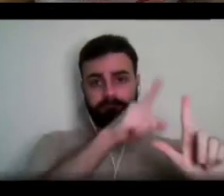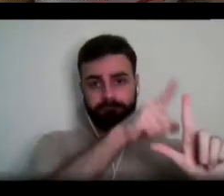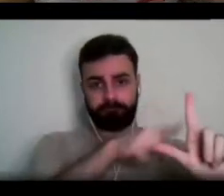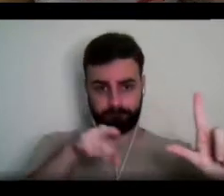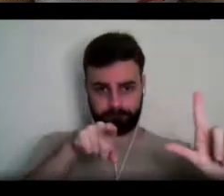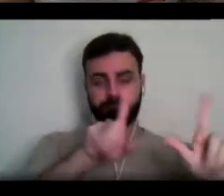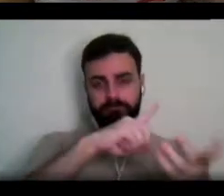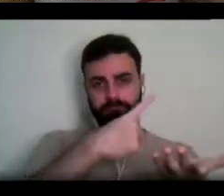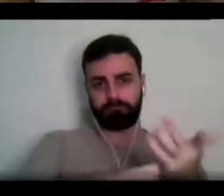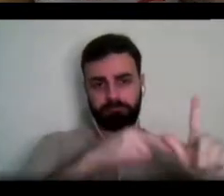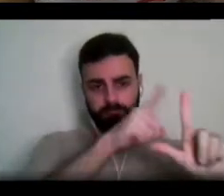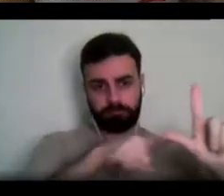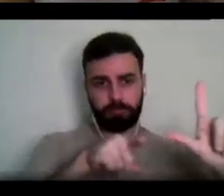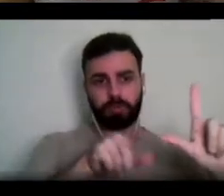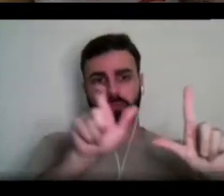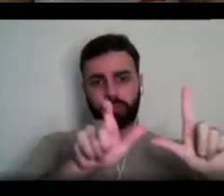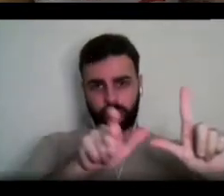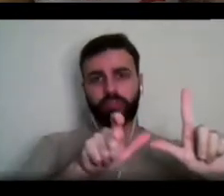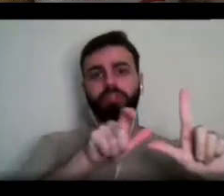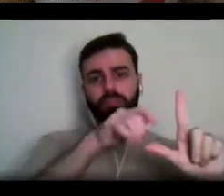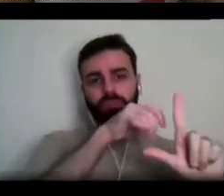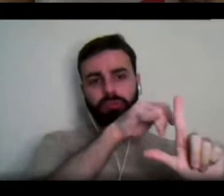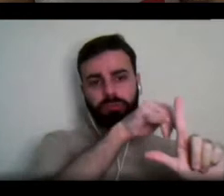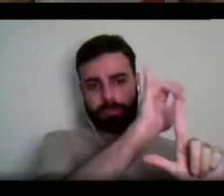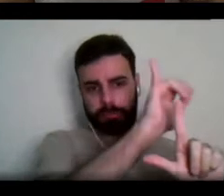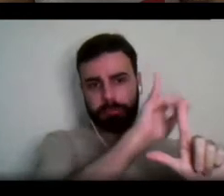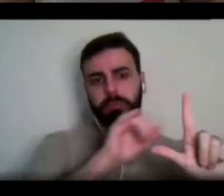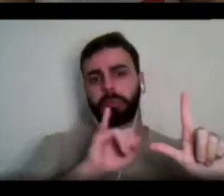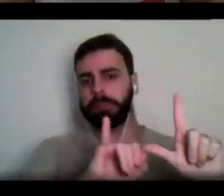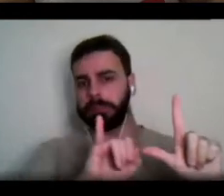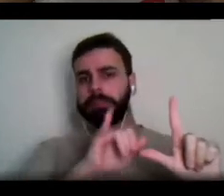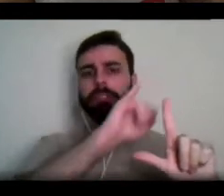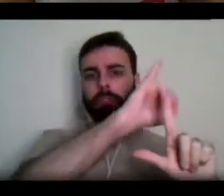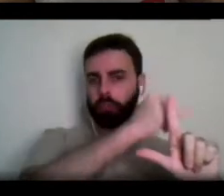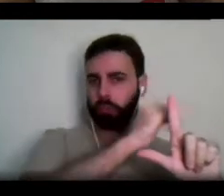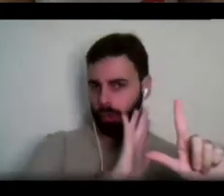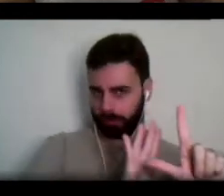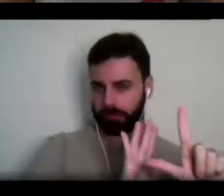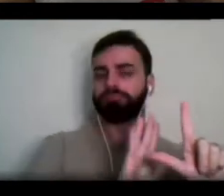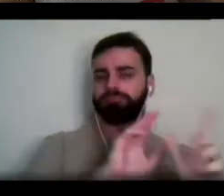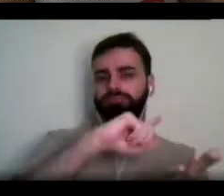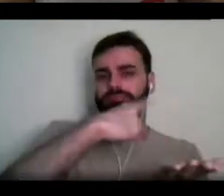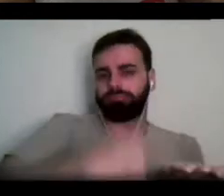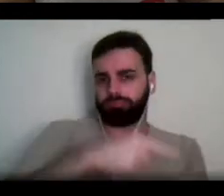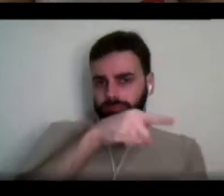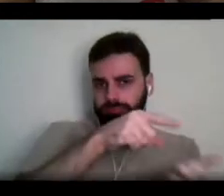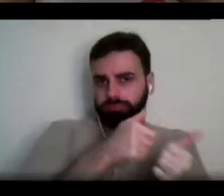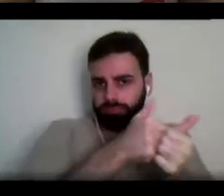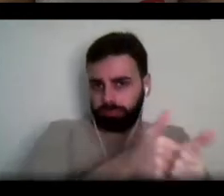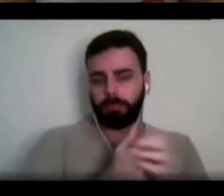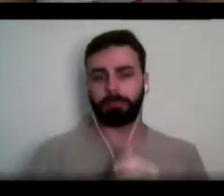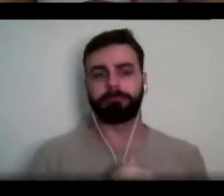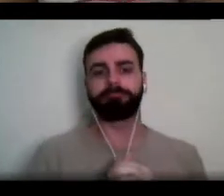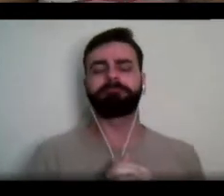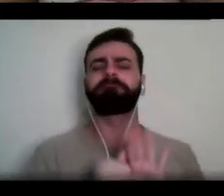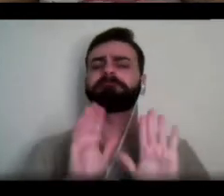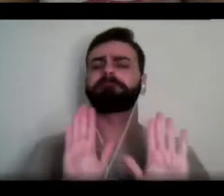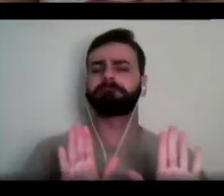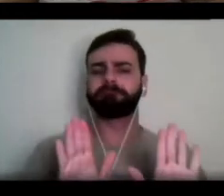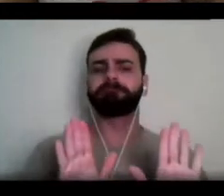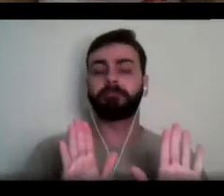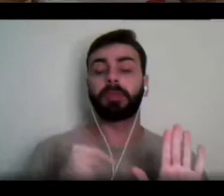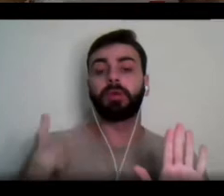E esse aqui, ó, é o plano ordenado, e esses são os vetores unitários de J